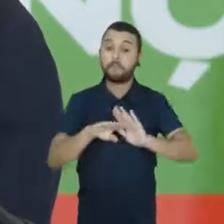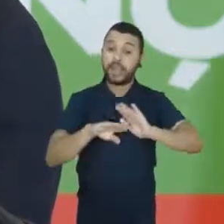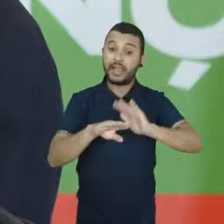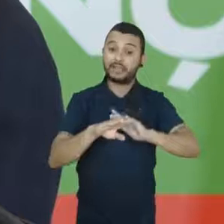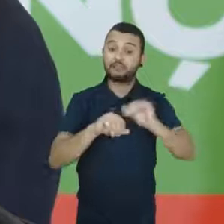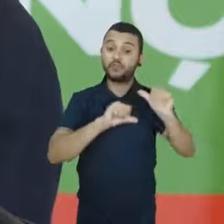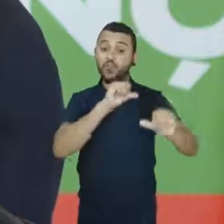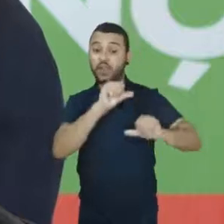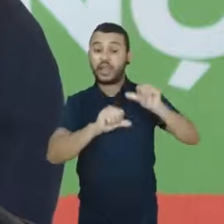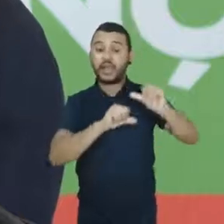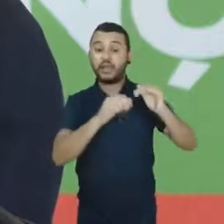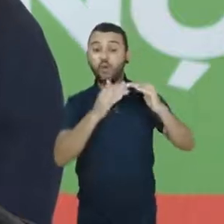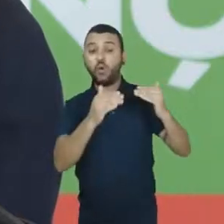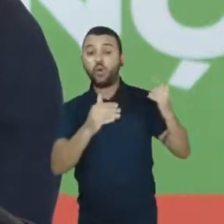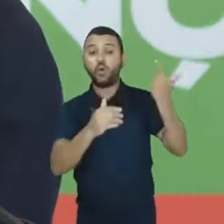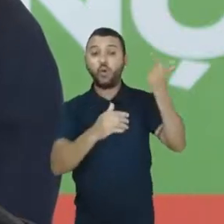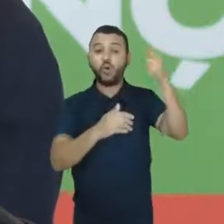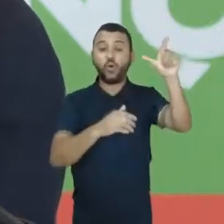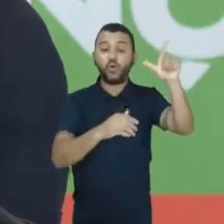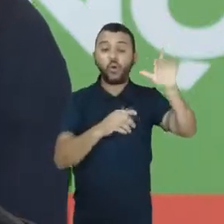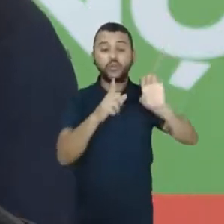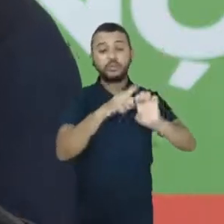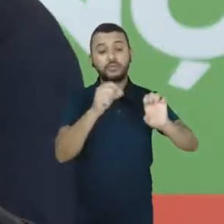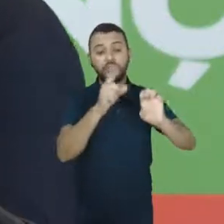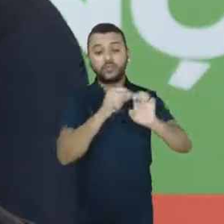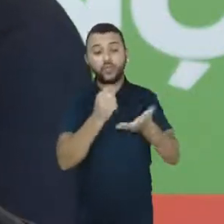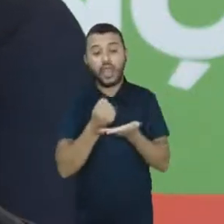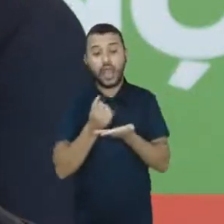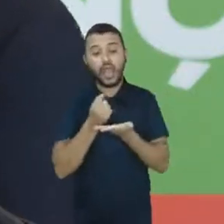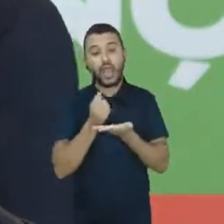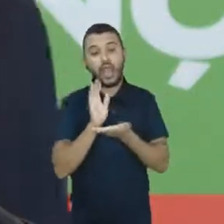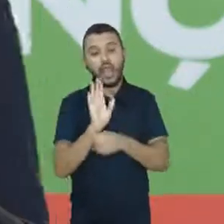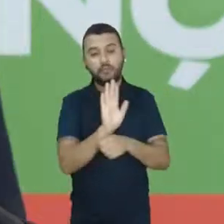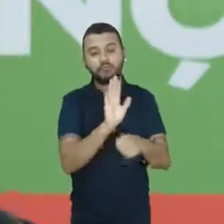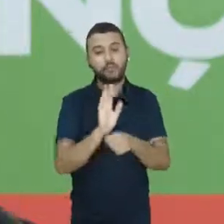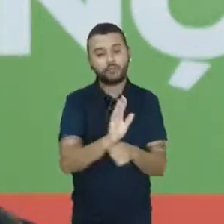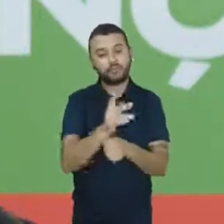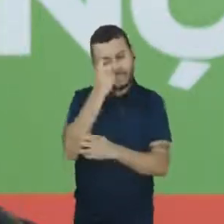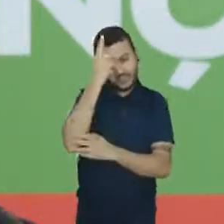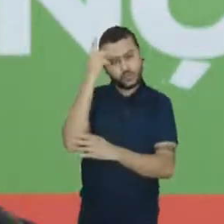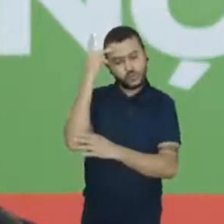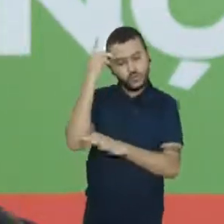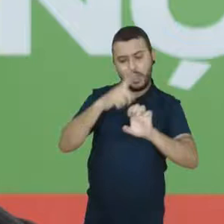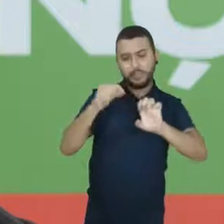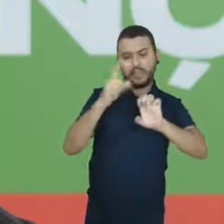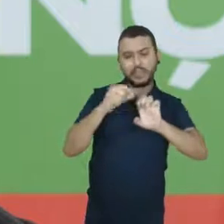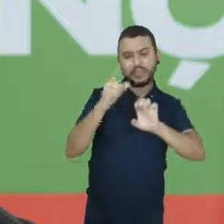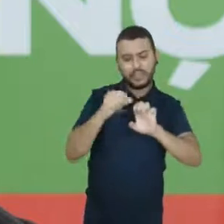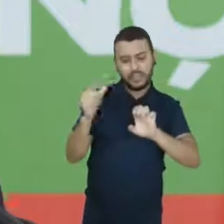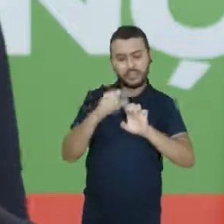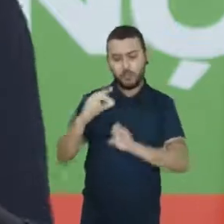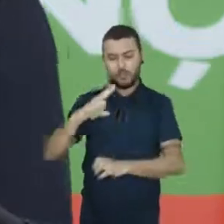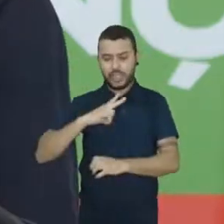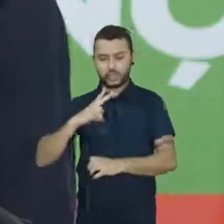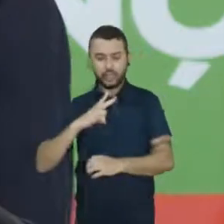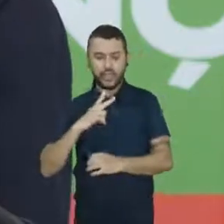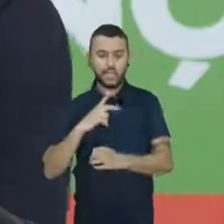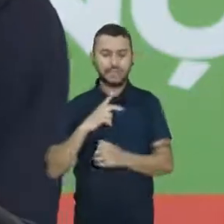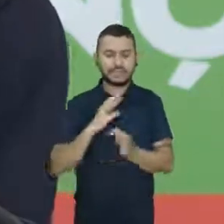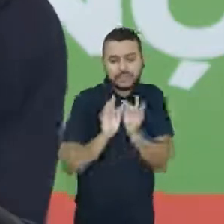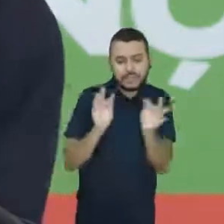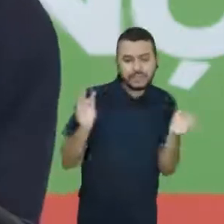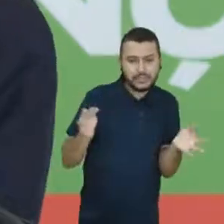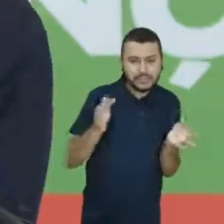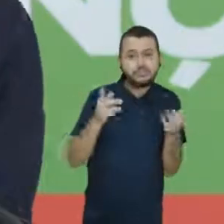privilegiar pequenos empreendedores, médios empreendedores, pequenos empresários, para que a gente possa